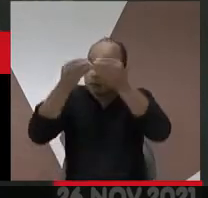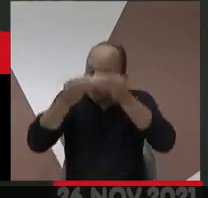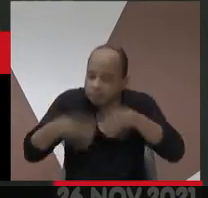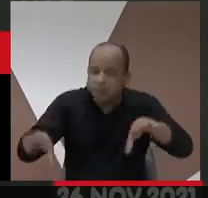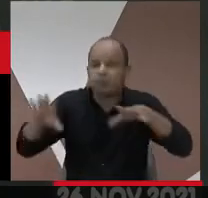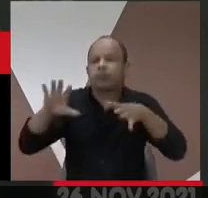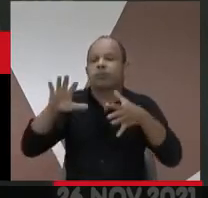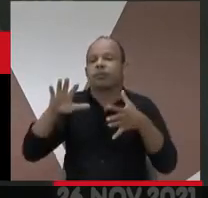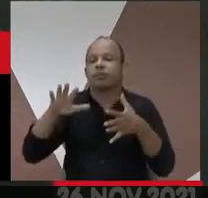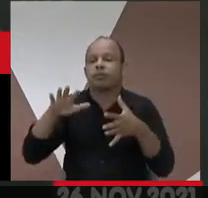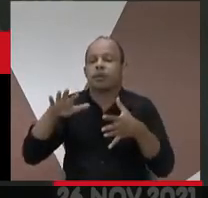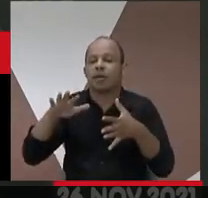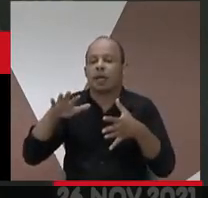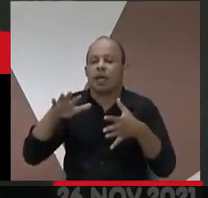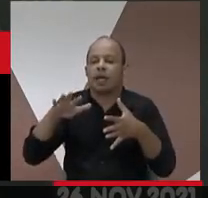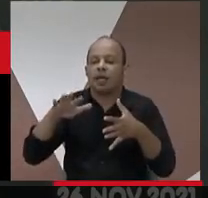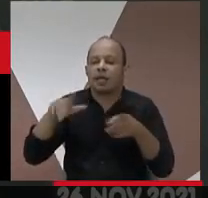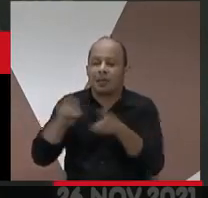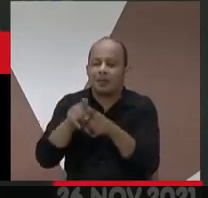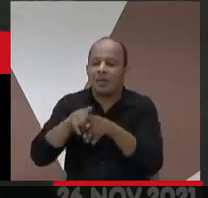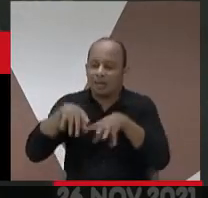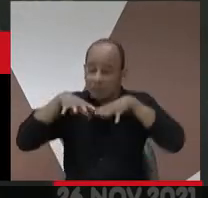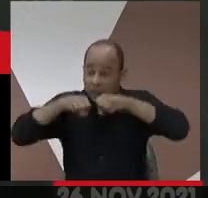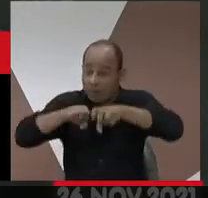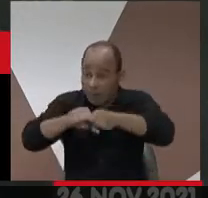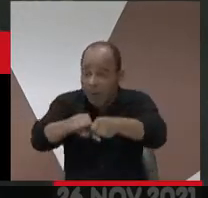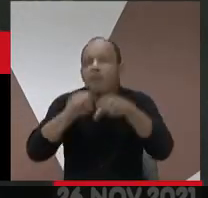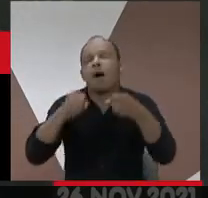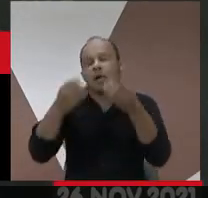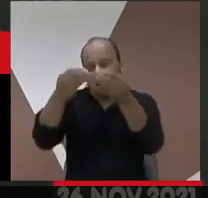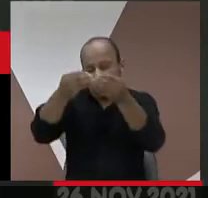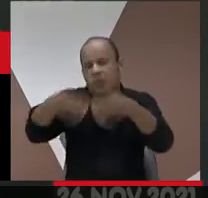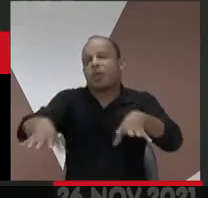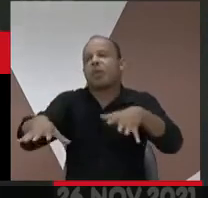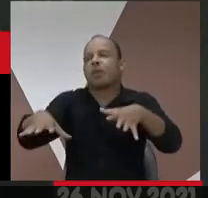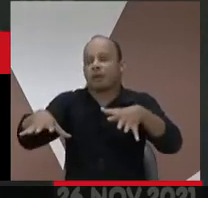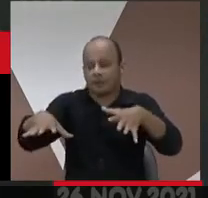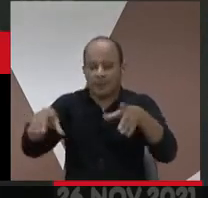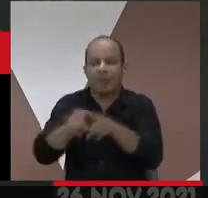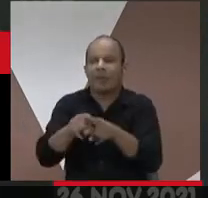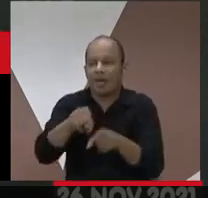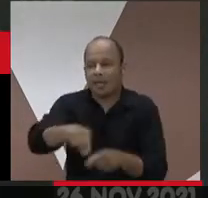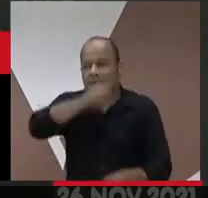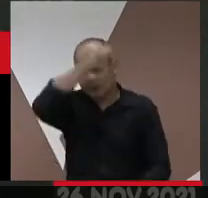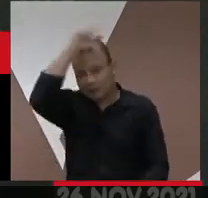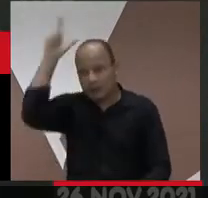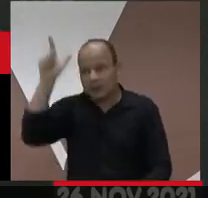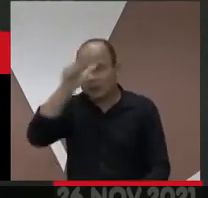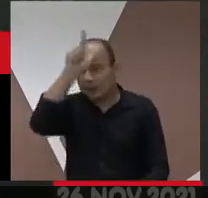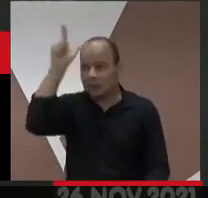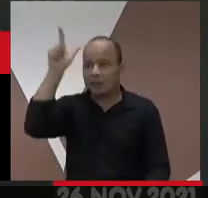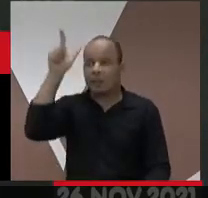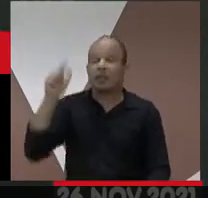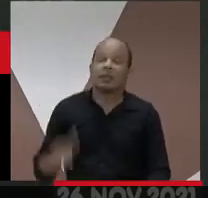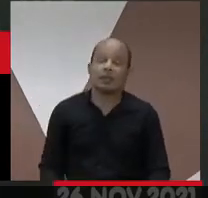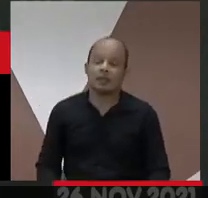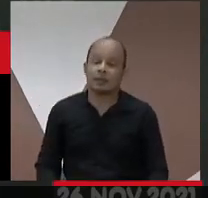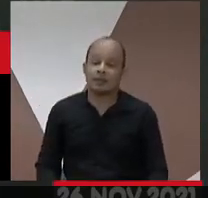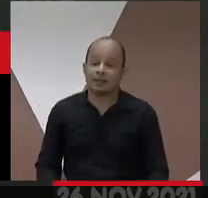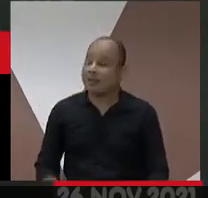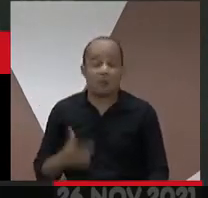poderá agravar o estado de ocupação desordenada do solo pelo qual Santa Luzia passa, aparentemente sem perspectivas de